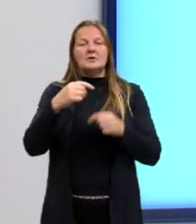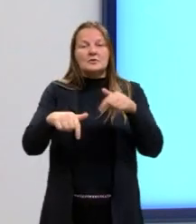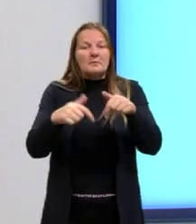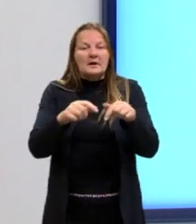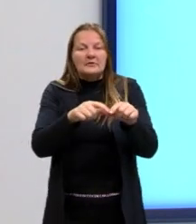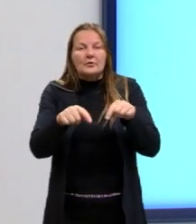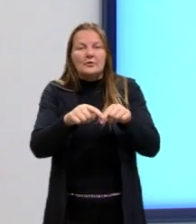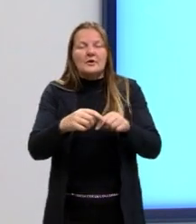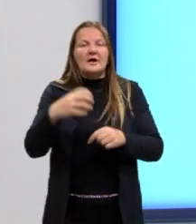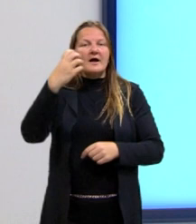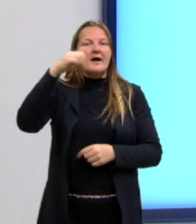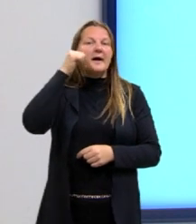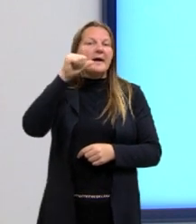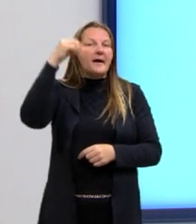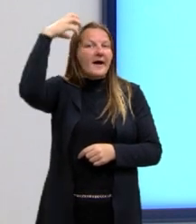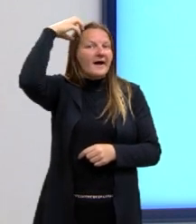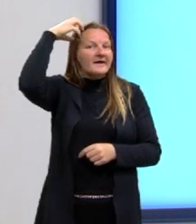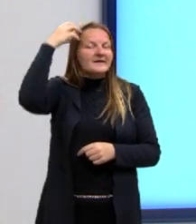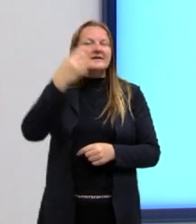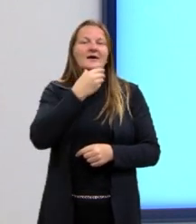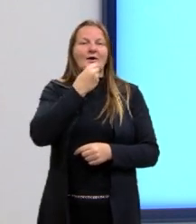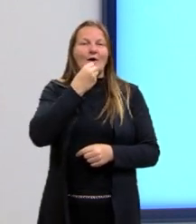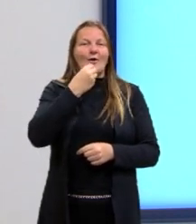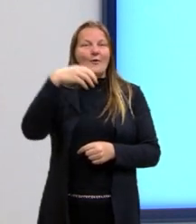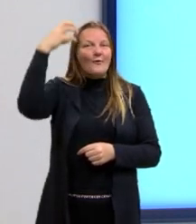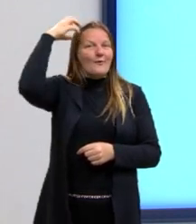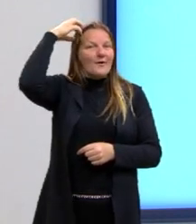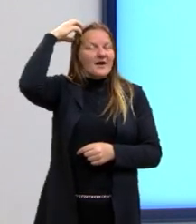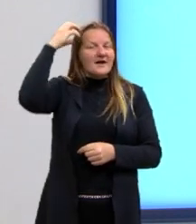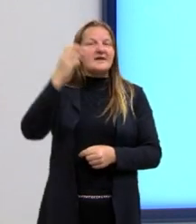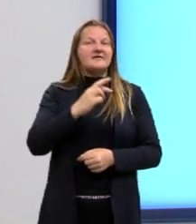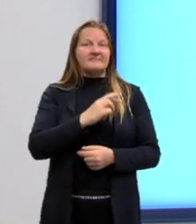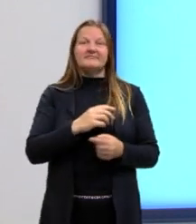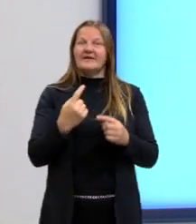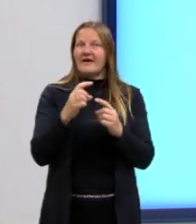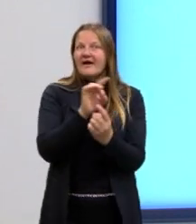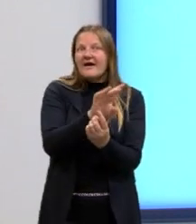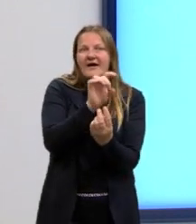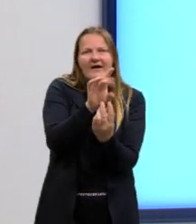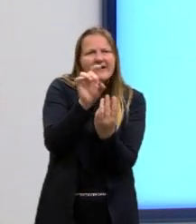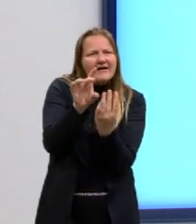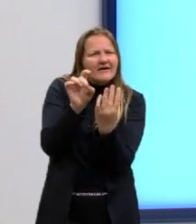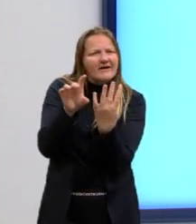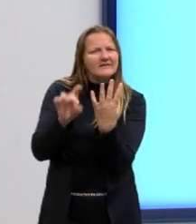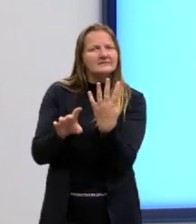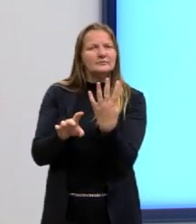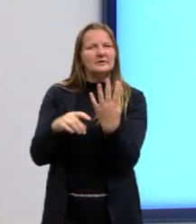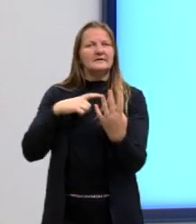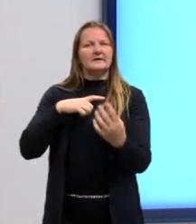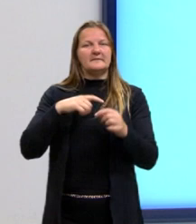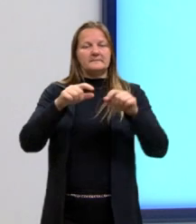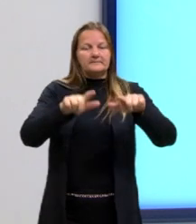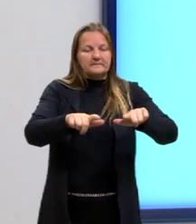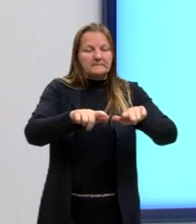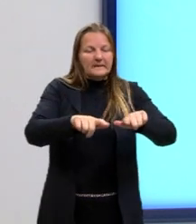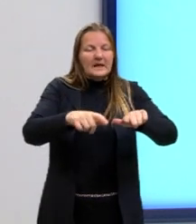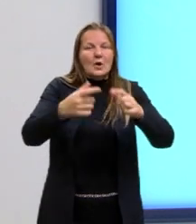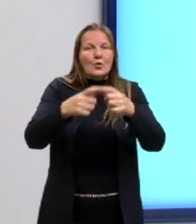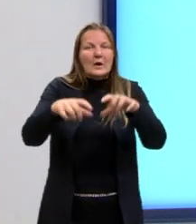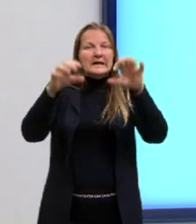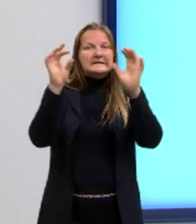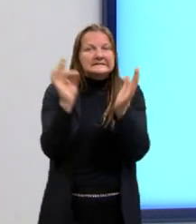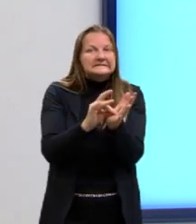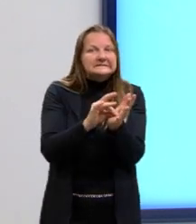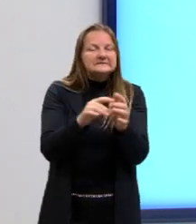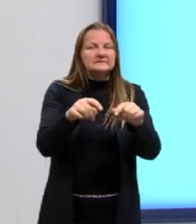a rainha, né? Aqui, cada uma dessas peças tem o seu espaço no tabuleiro de